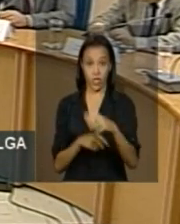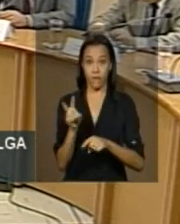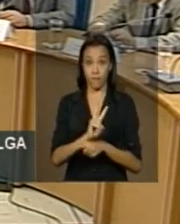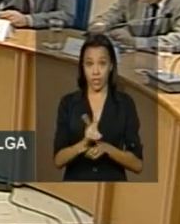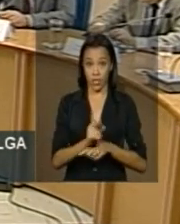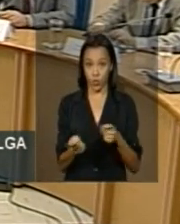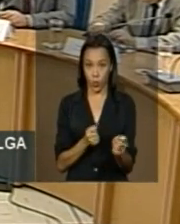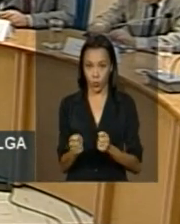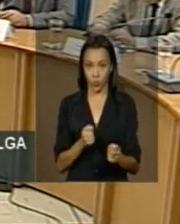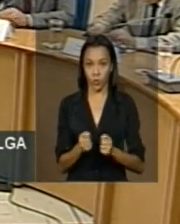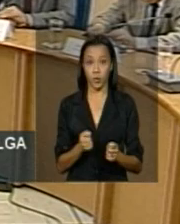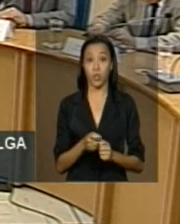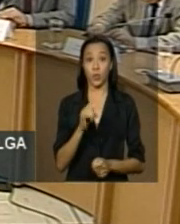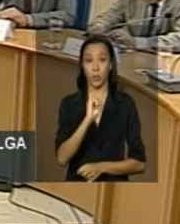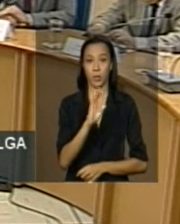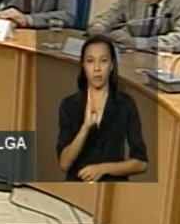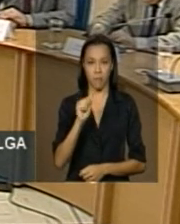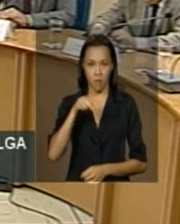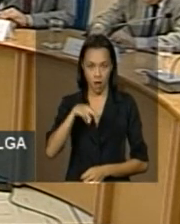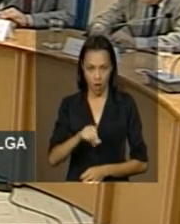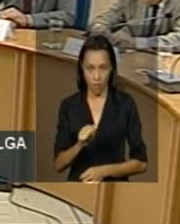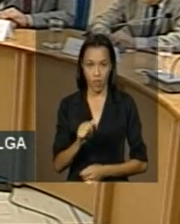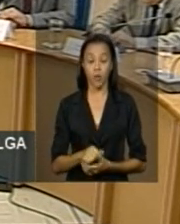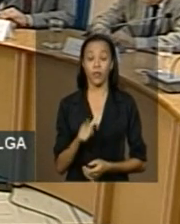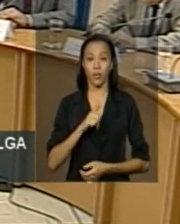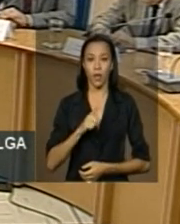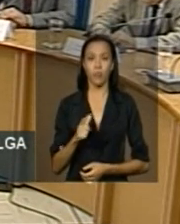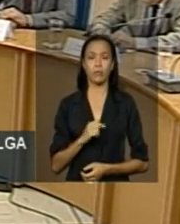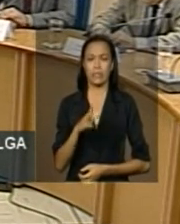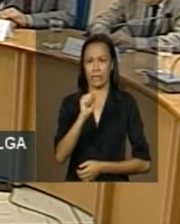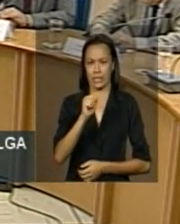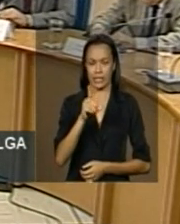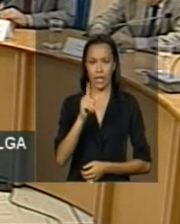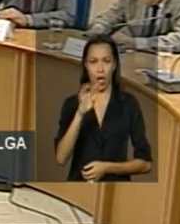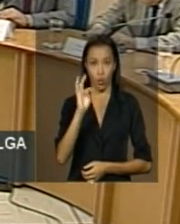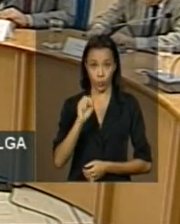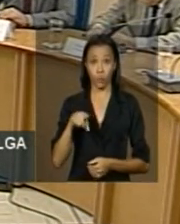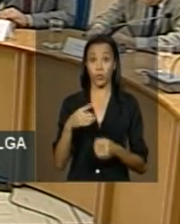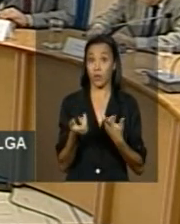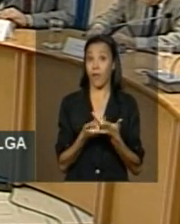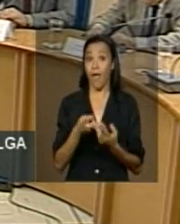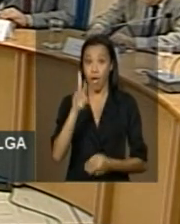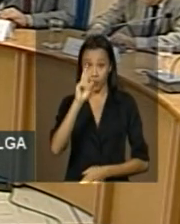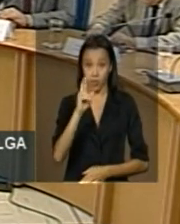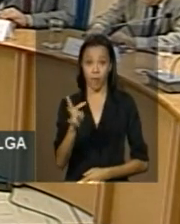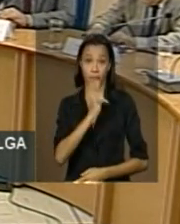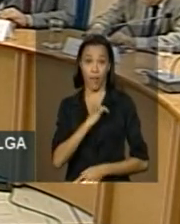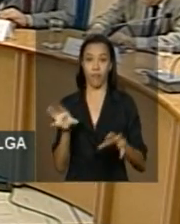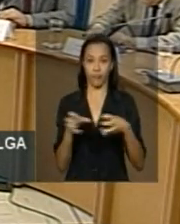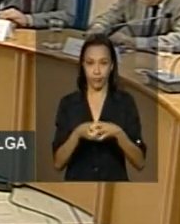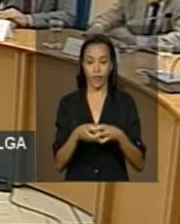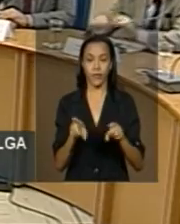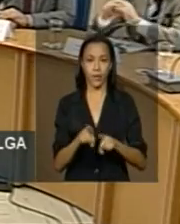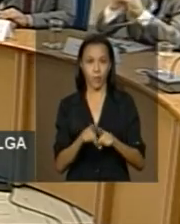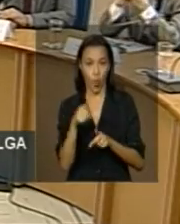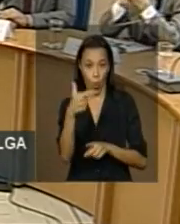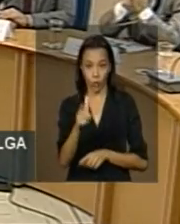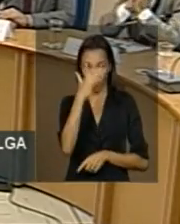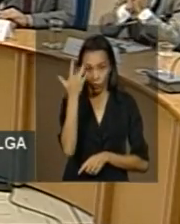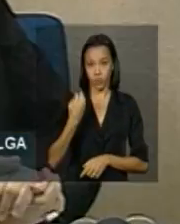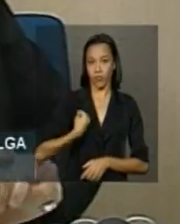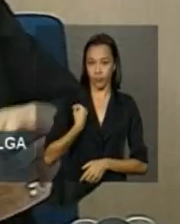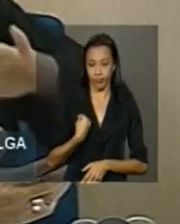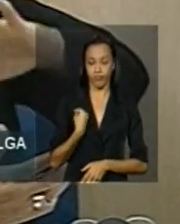do Ibama também com Dal responsável pelo íp toda parte técnica e pelo Jorge que tá ali escondido eh